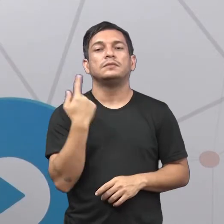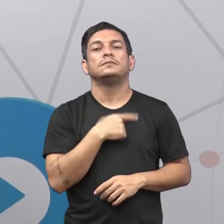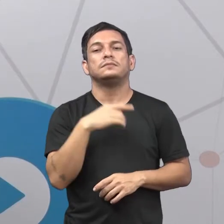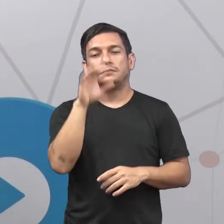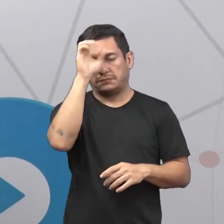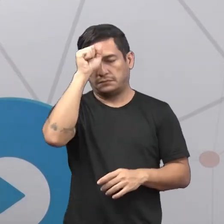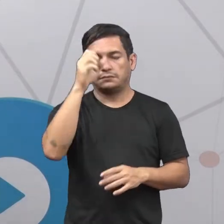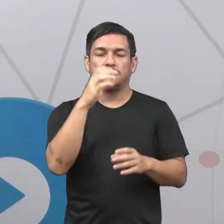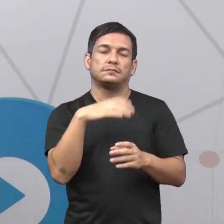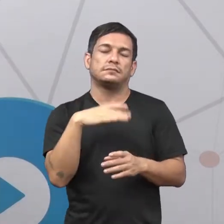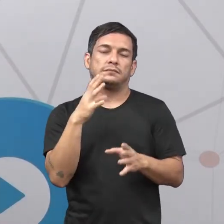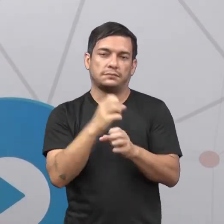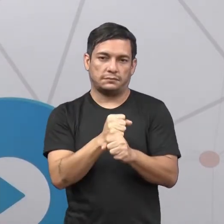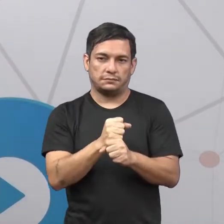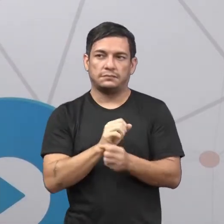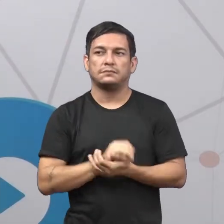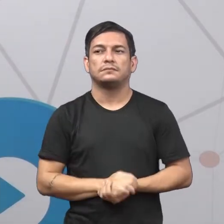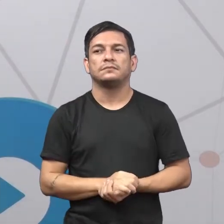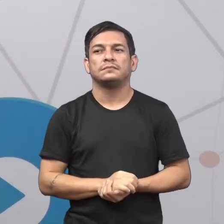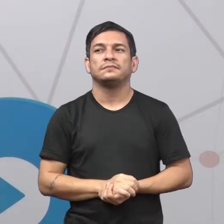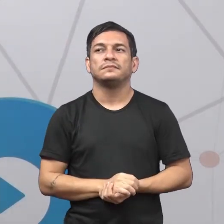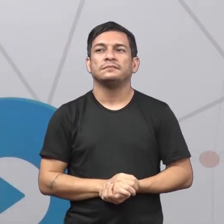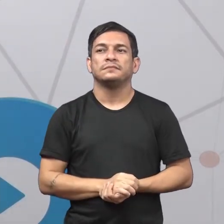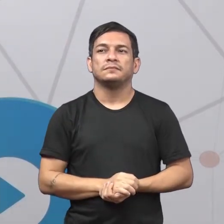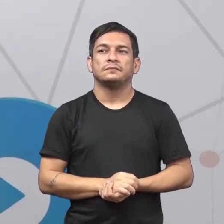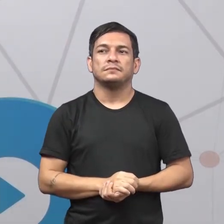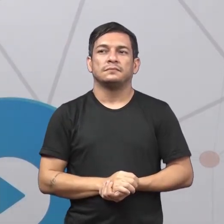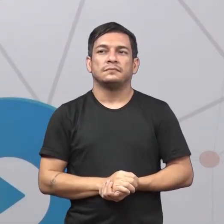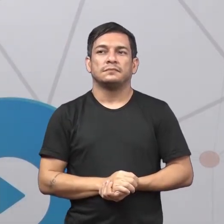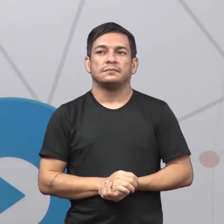nossa frequência cardíaca máxima.